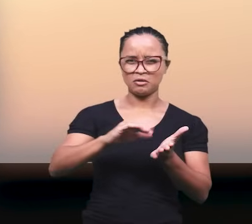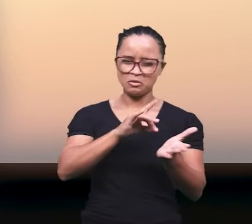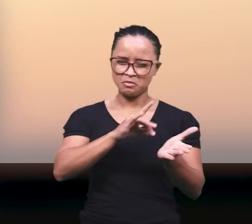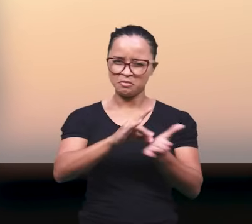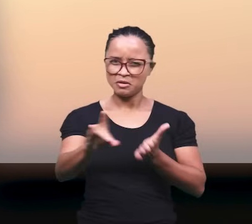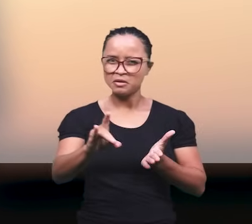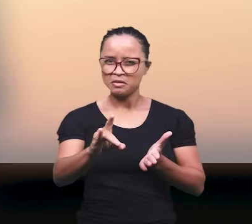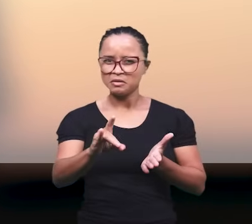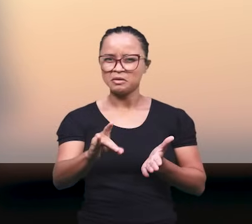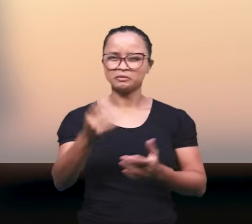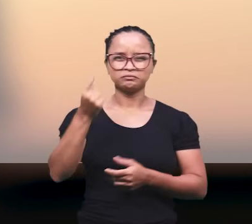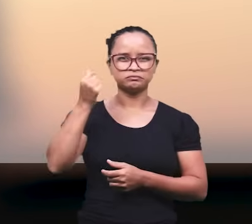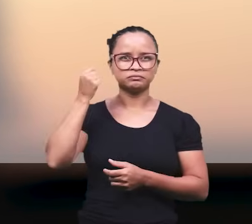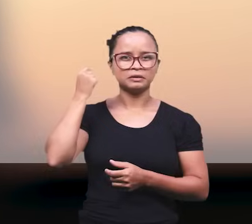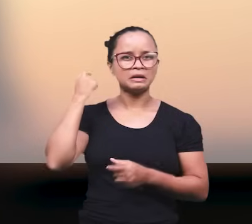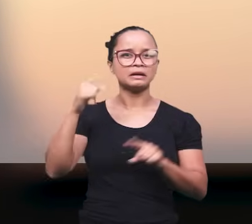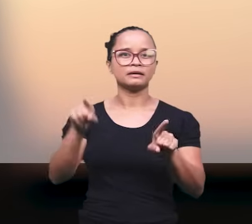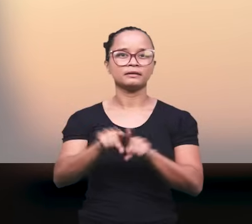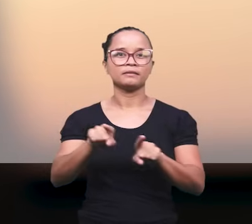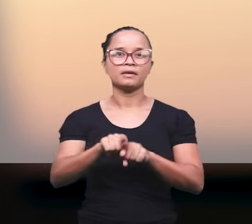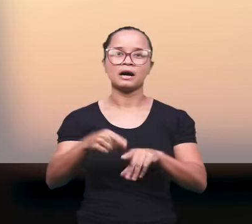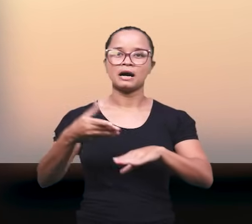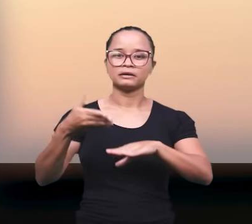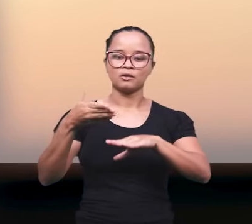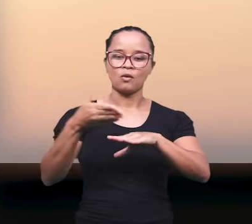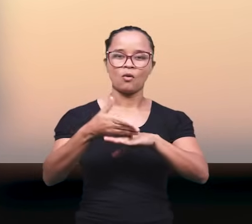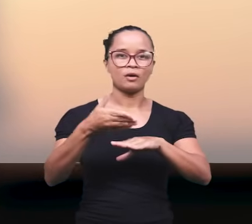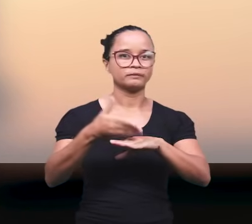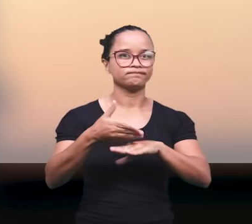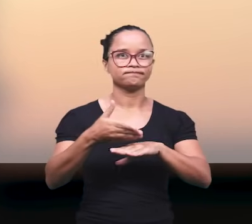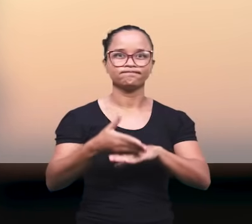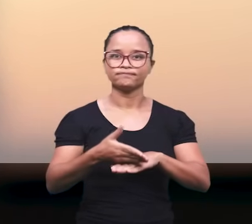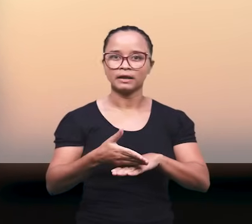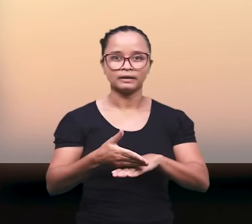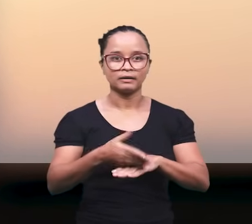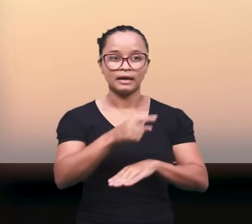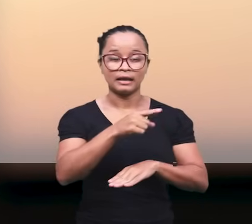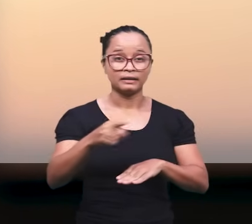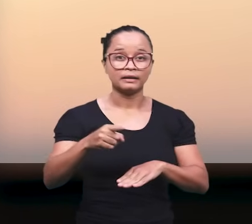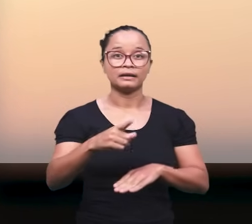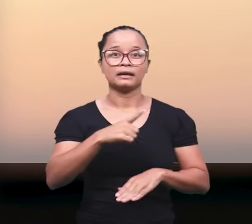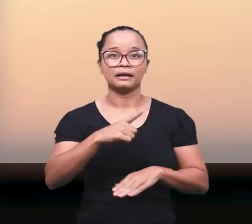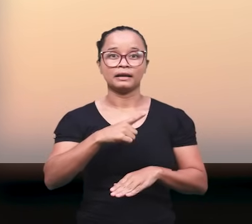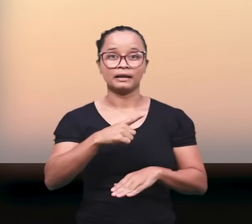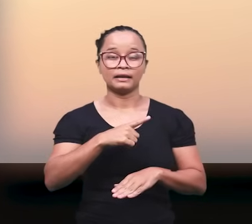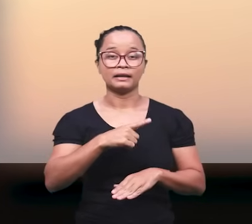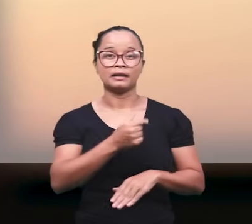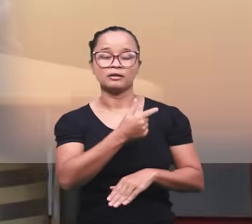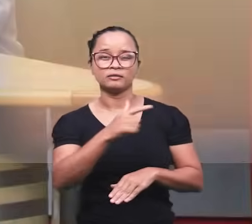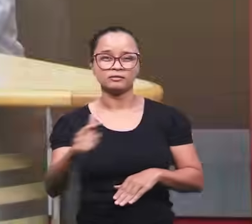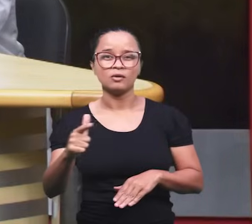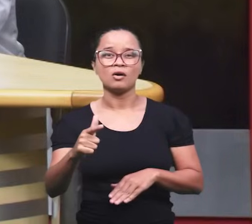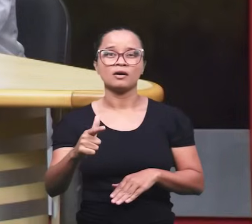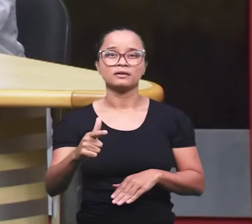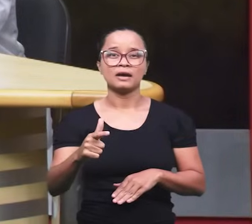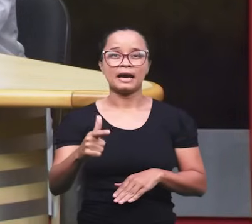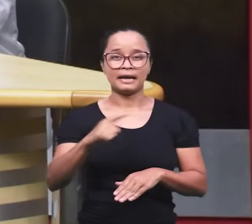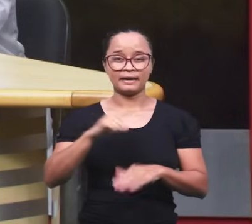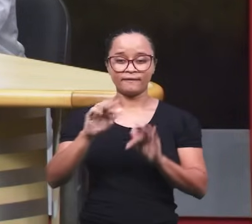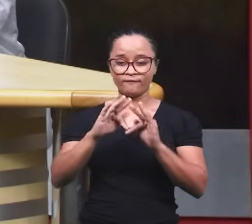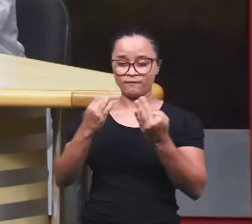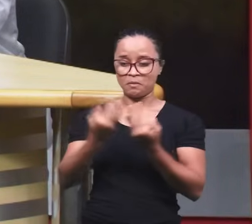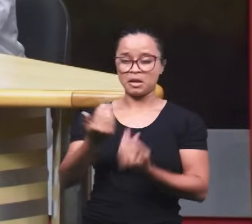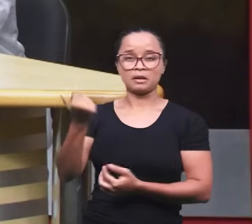entres nas herdades dos órfãos considerando né que nós